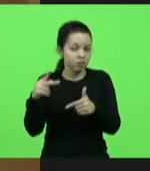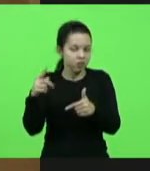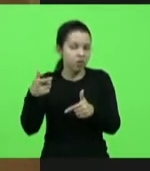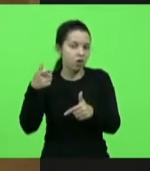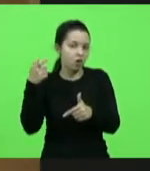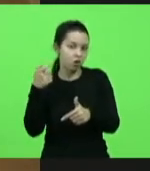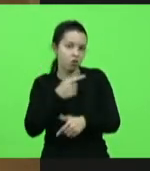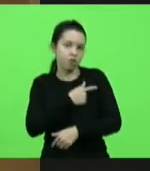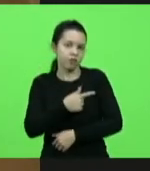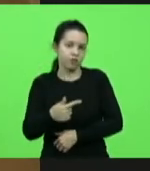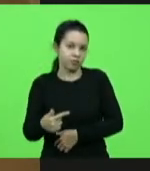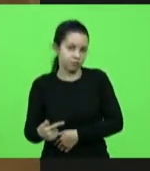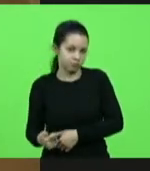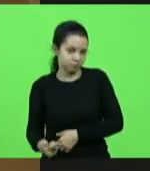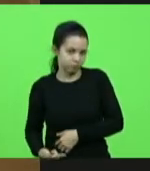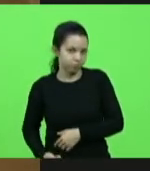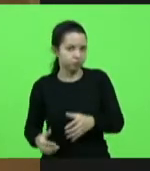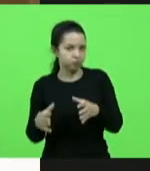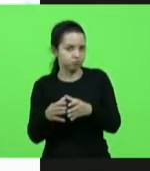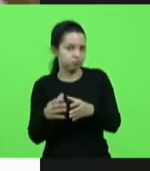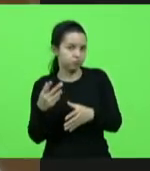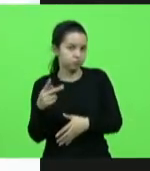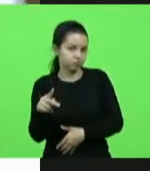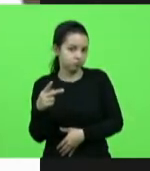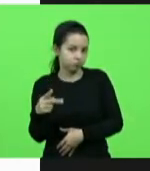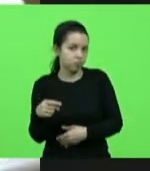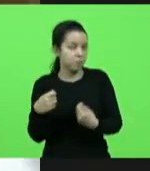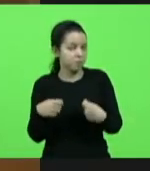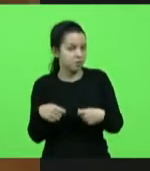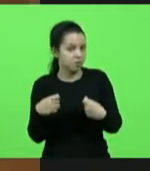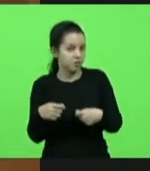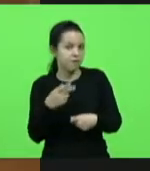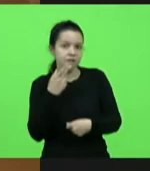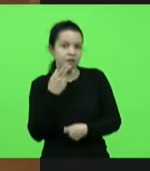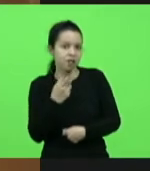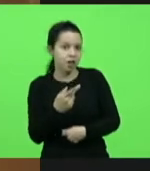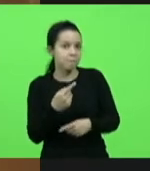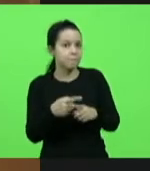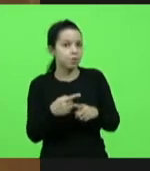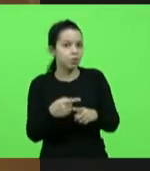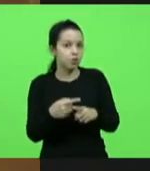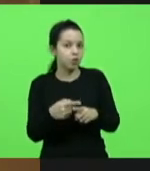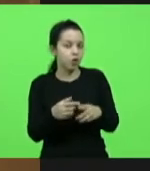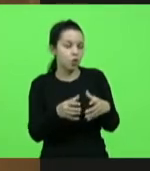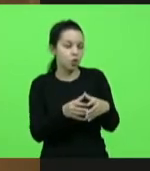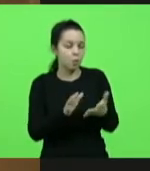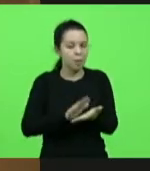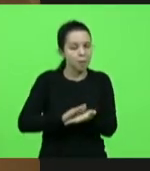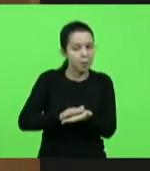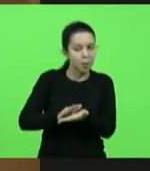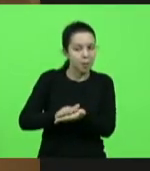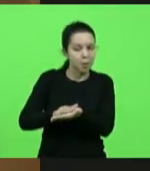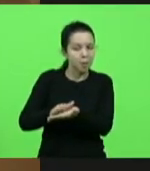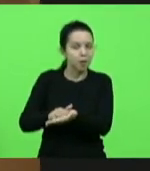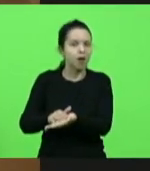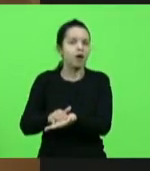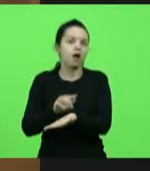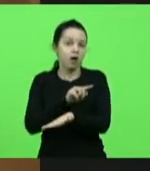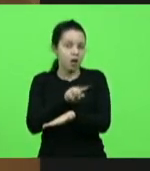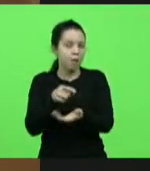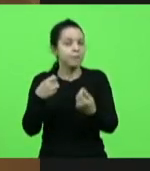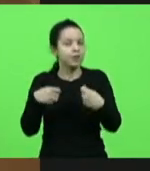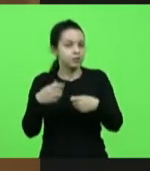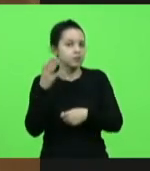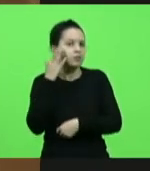equipe. Então, é preciso dizer isso para que essa turminha que bate palma, né, atrás do governador saiba que, efetivamente, quem construiu o